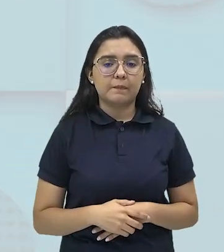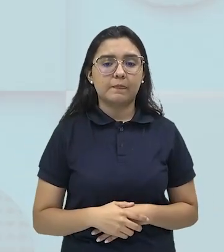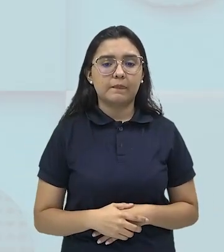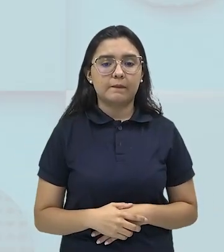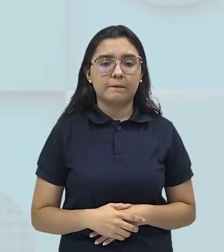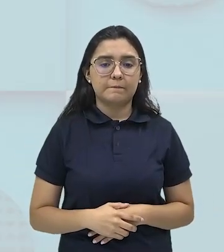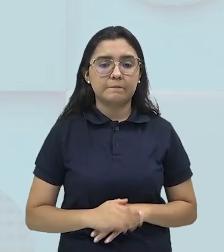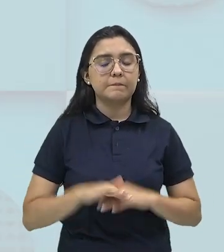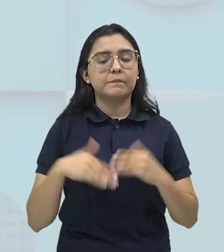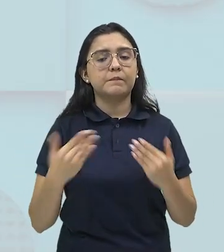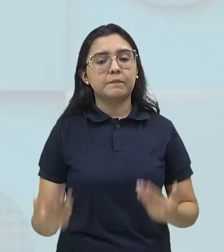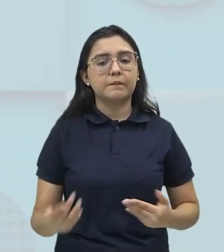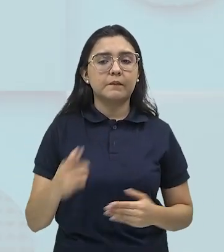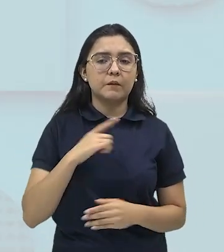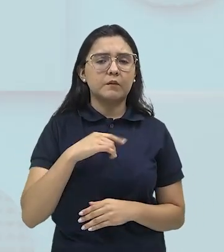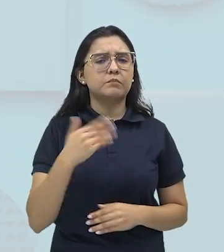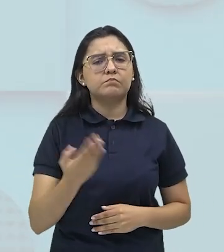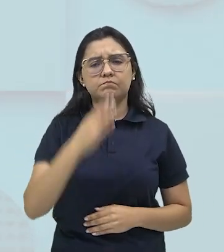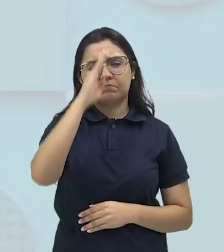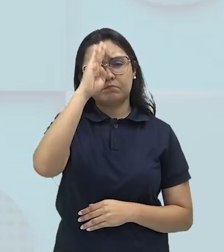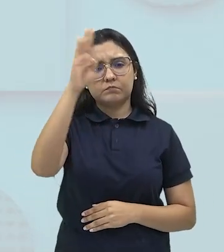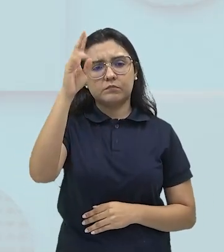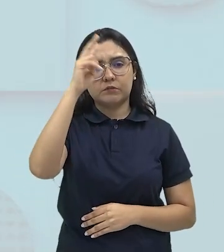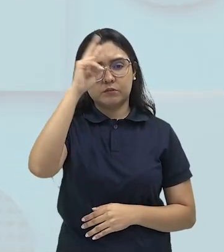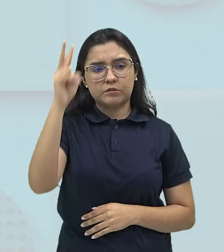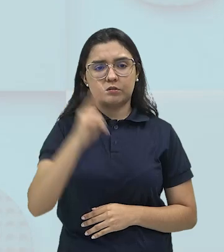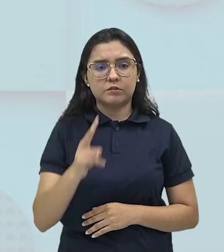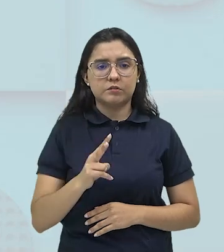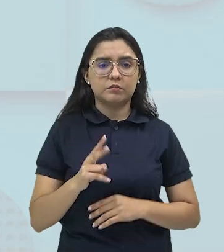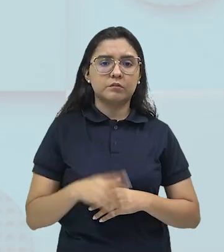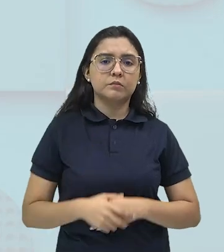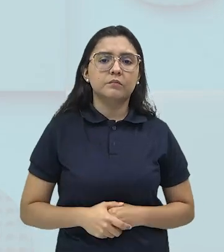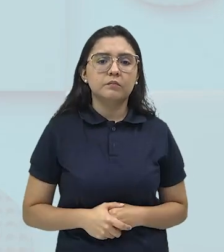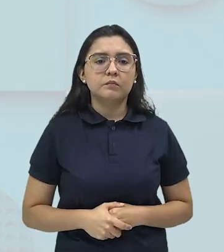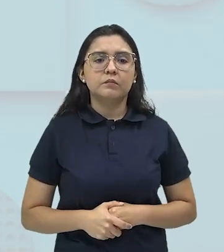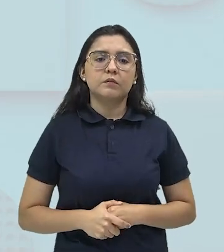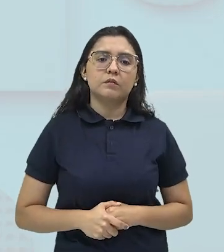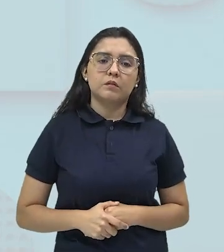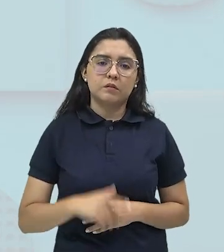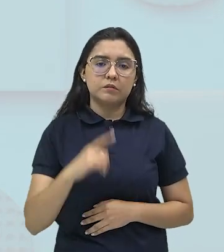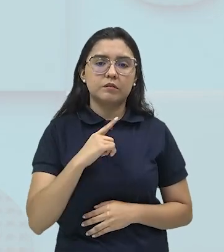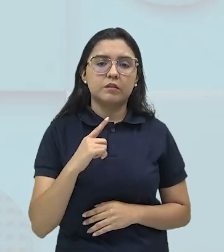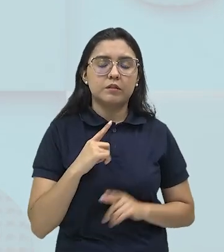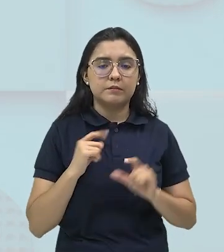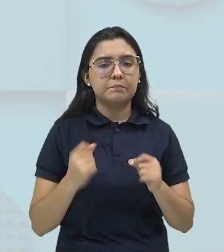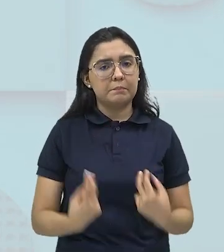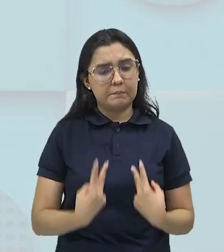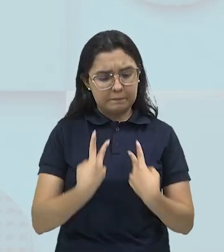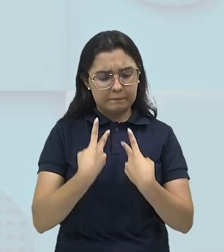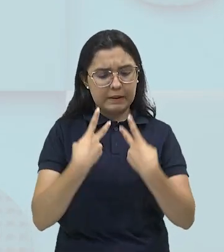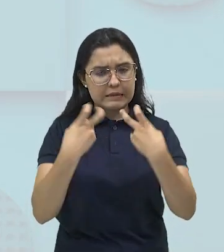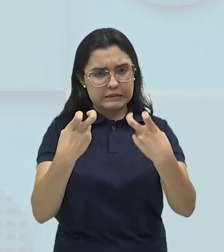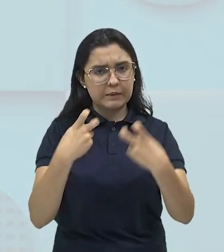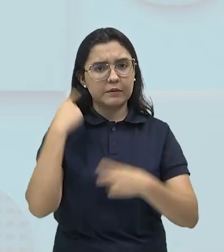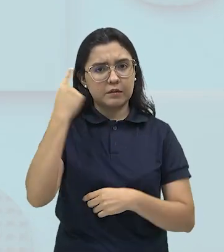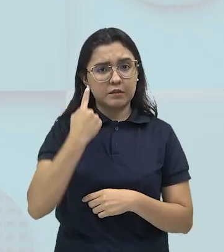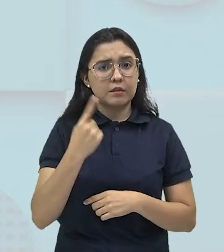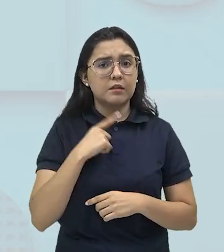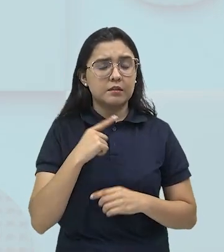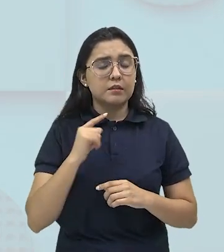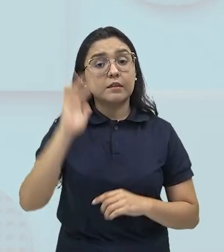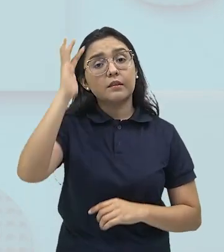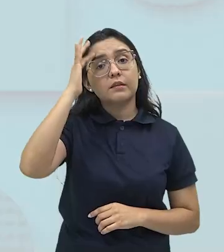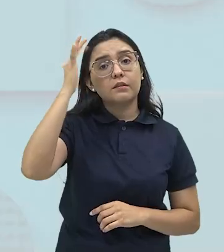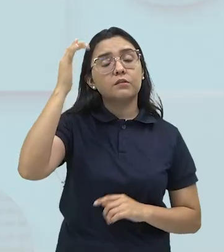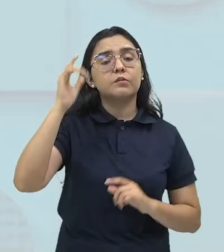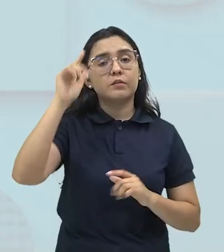ponto culminante da história, onde Bacamarte se reconhece como um único anormal e decide trancar-se na Casa Verde e revela